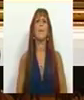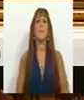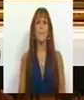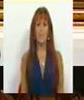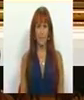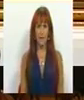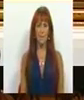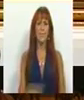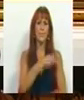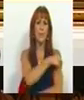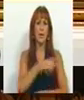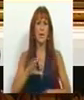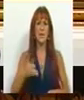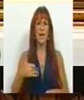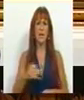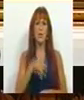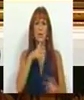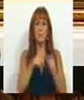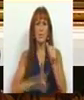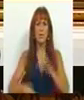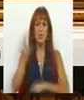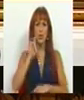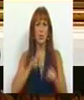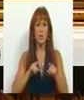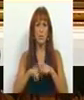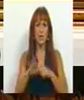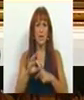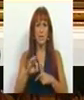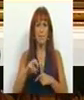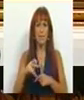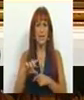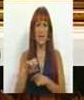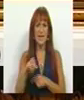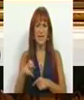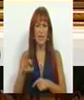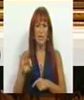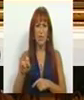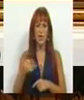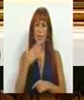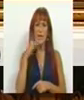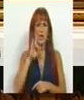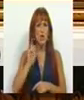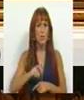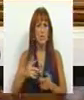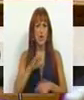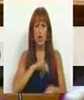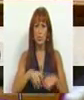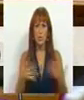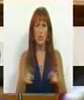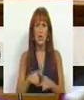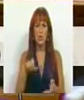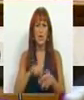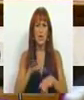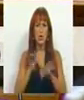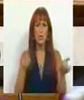Em nome do CDS, para uma intervenção, Sra. Deputada Patrícia Fonseca. Muito obrigada, Sra. Presidente. Srs. Deputados, o